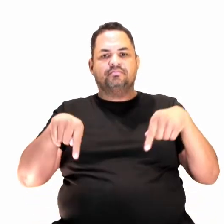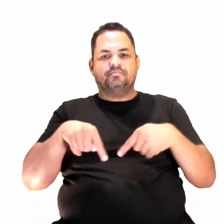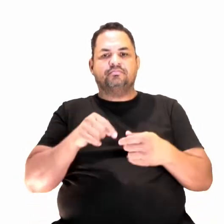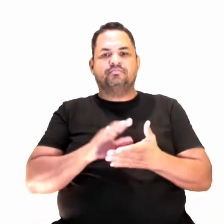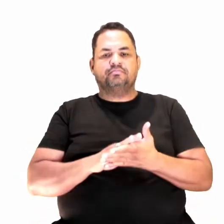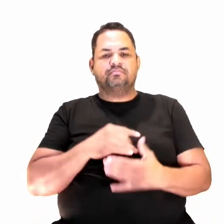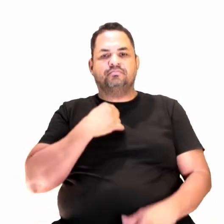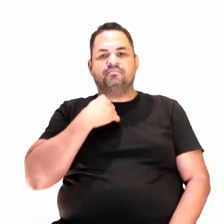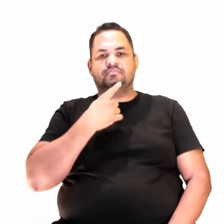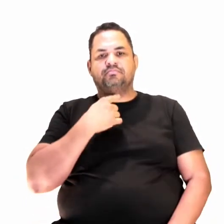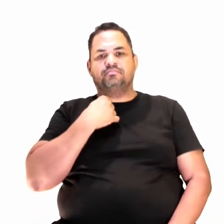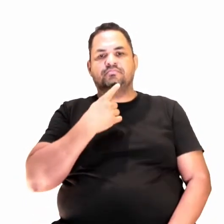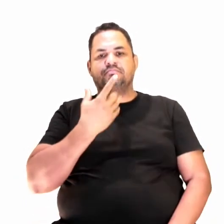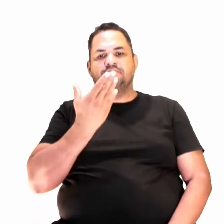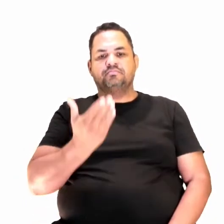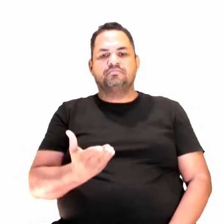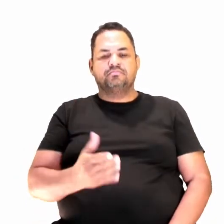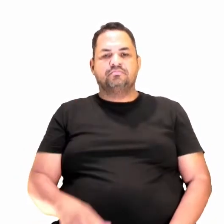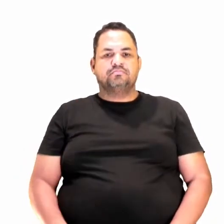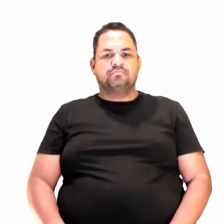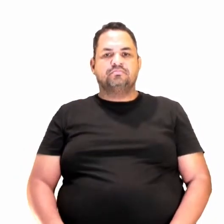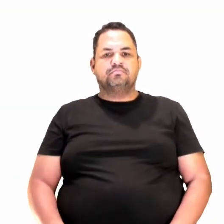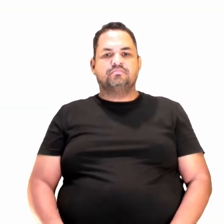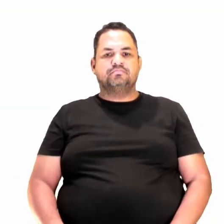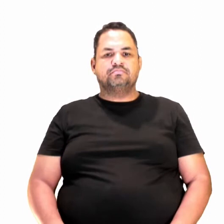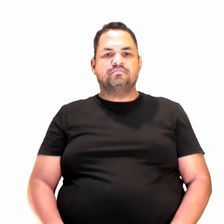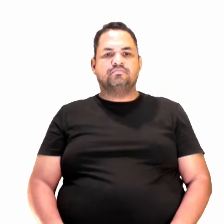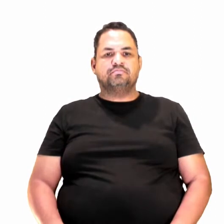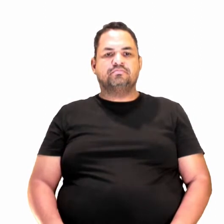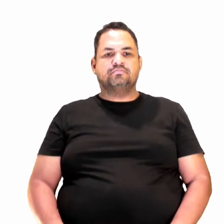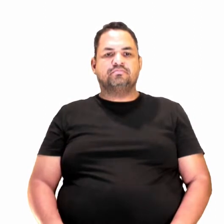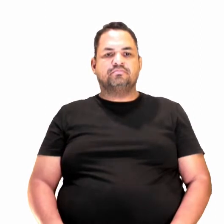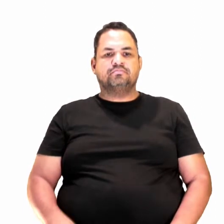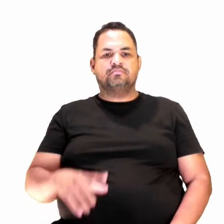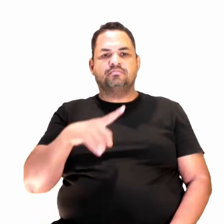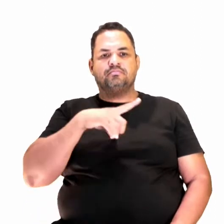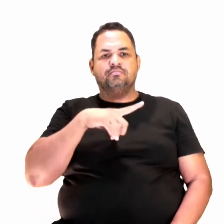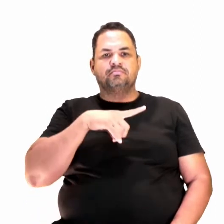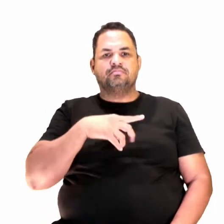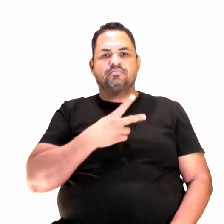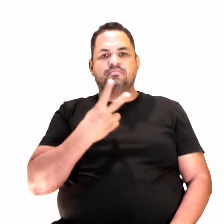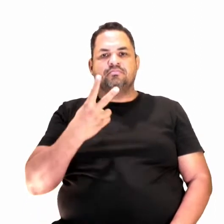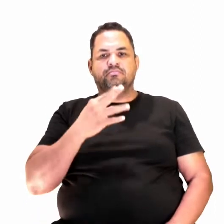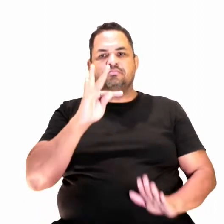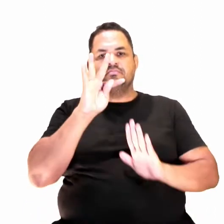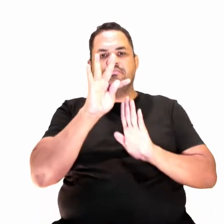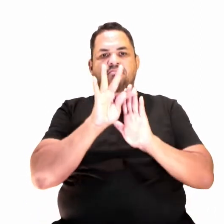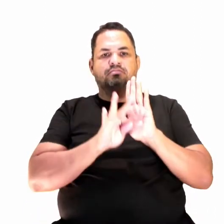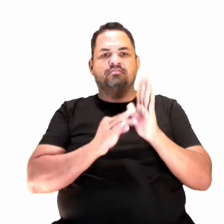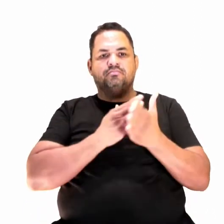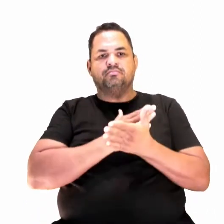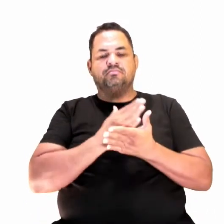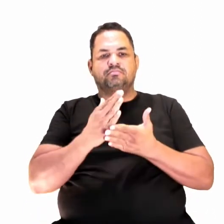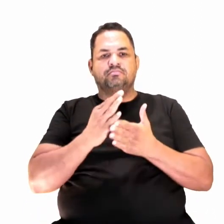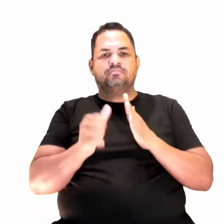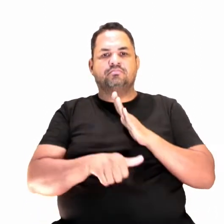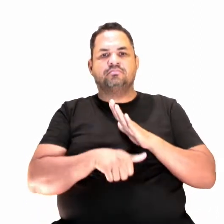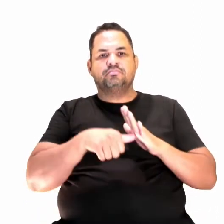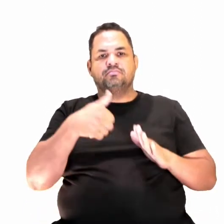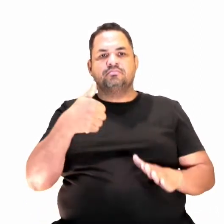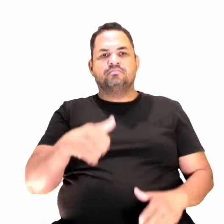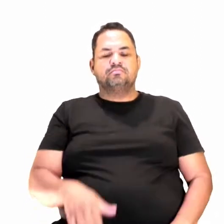de tirar nossas questions, nossas dúvidas, que foram o quê? Pouquíssimas, tenho certeza. Temos aí 2 textos. Começamos com esse primeiro